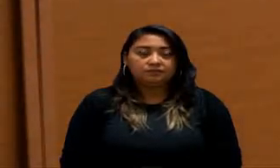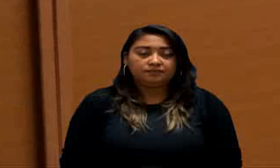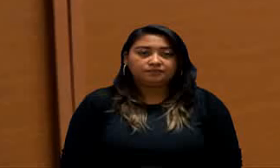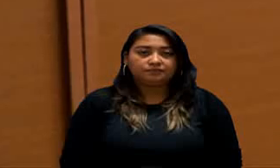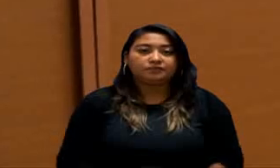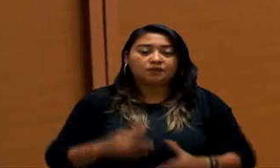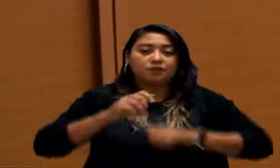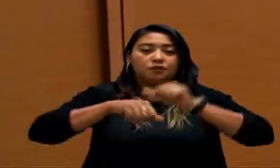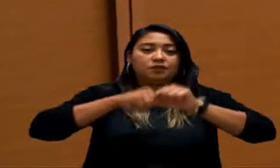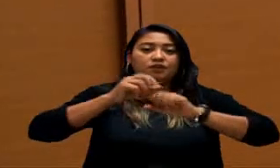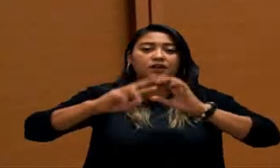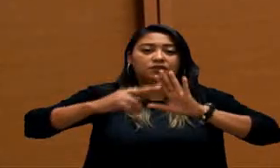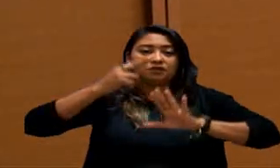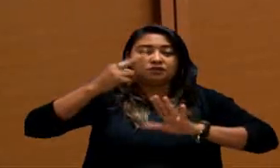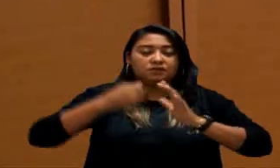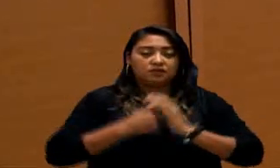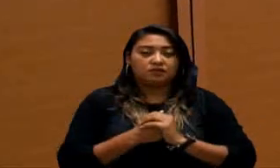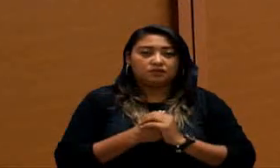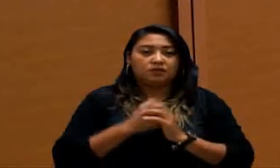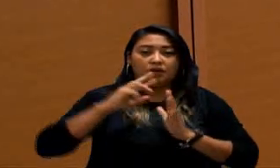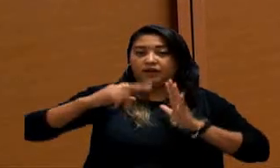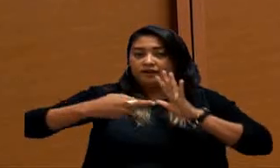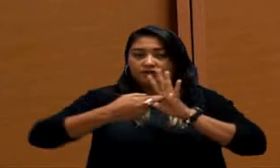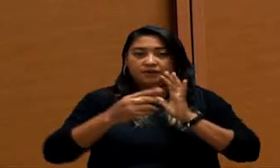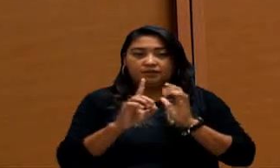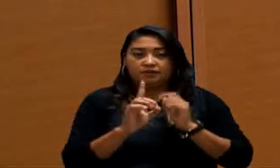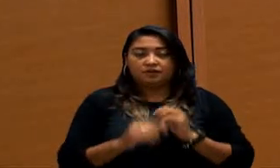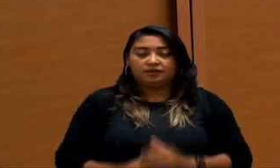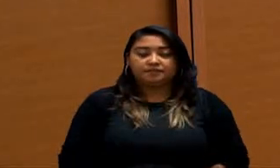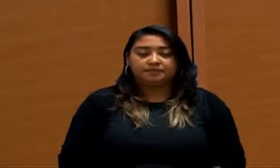Só alteração da resolução, não é do regimento.